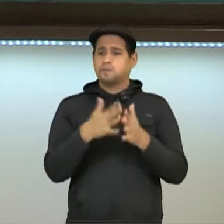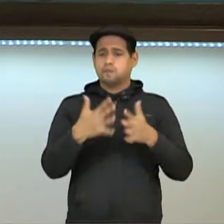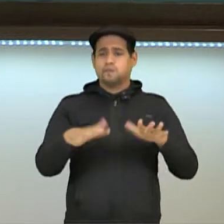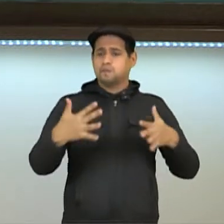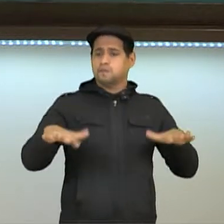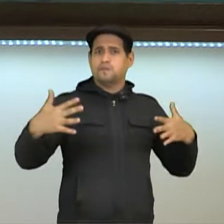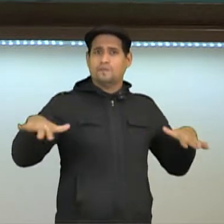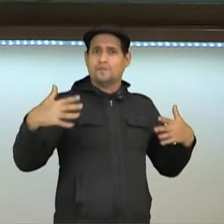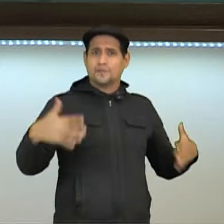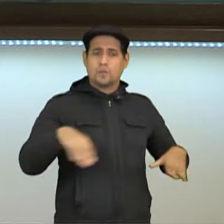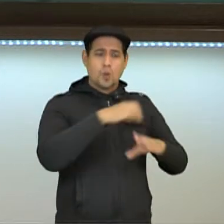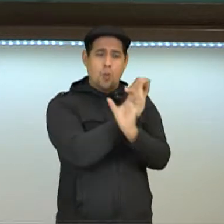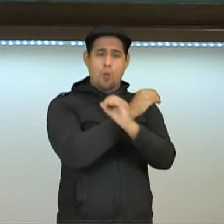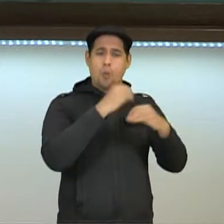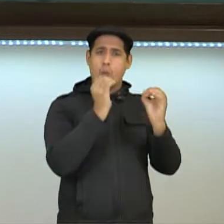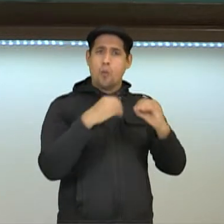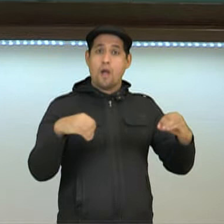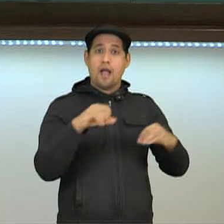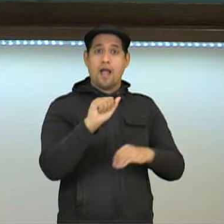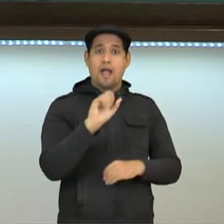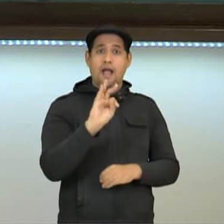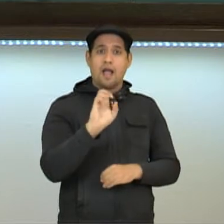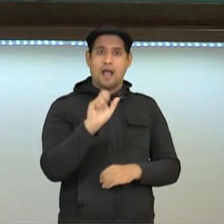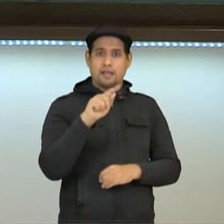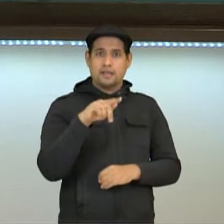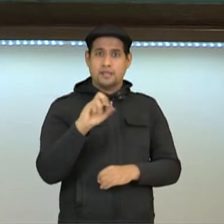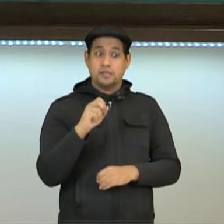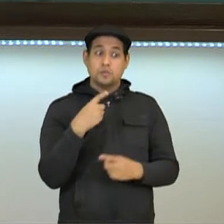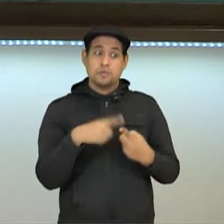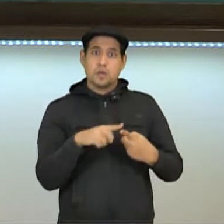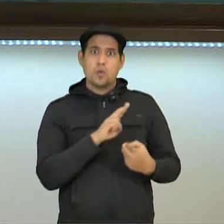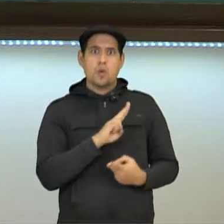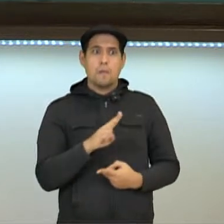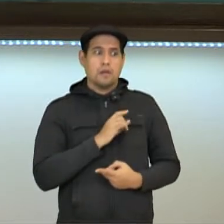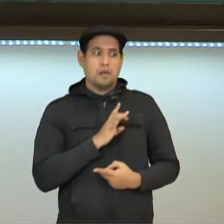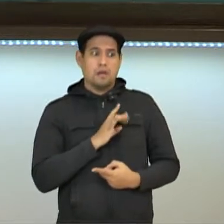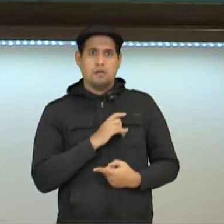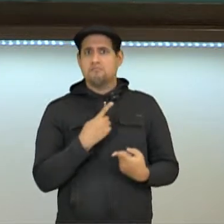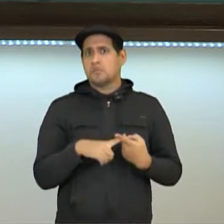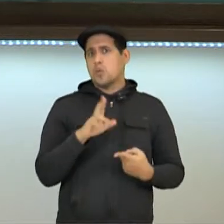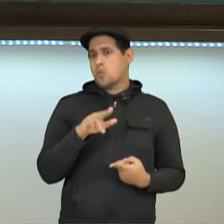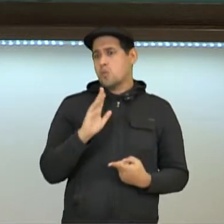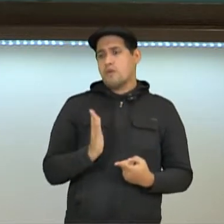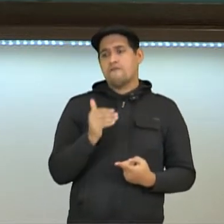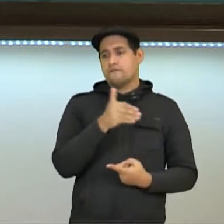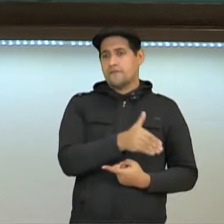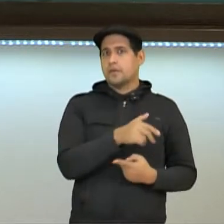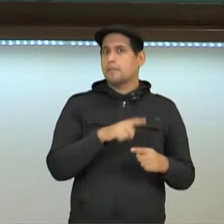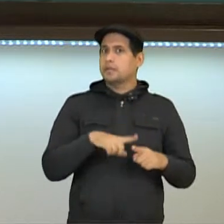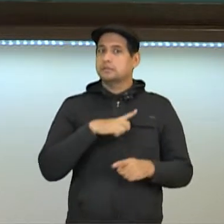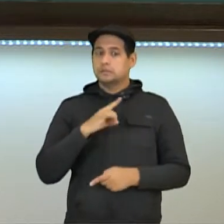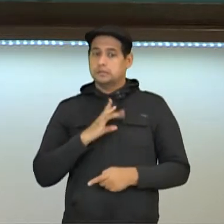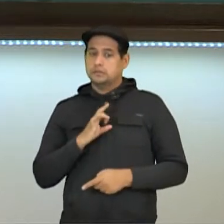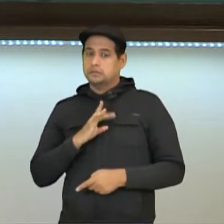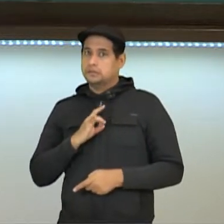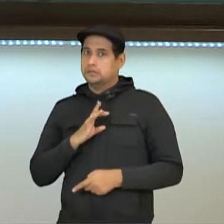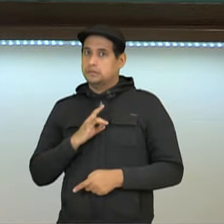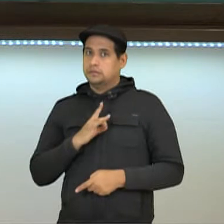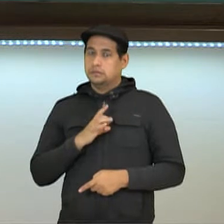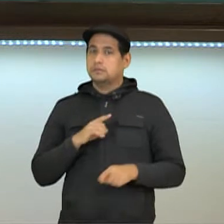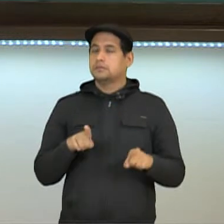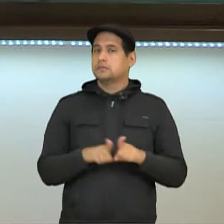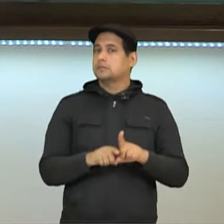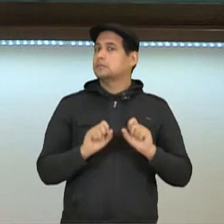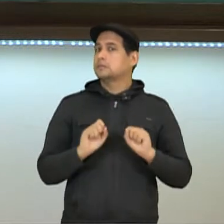o Oceano Atlântico, que era chamado Mar Tenebroso, pois eles nunca tinham navegado em mar aberto. E eles tinham medo que